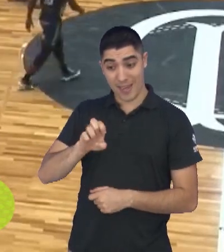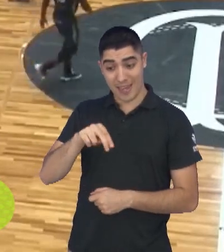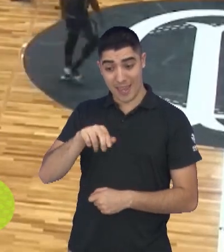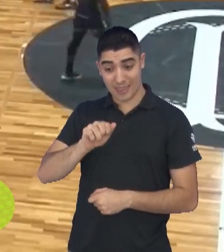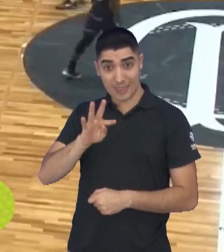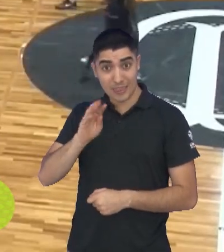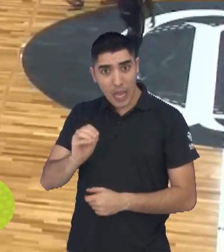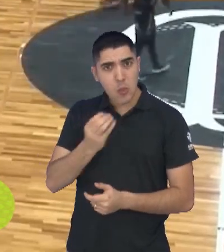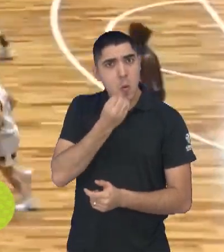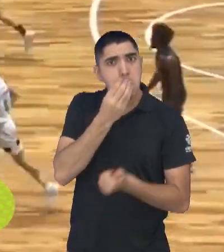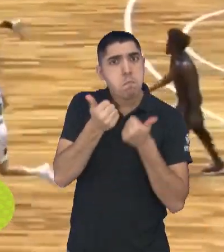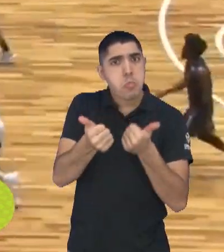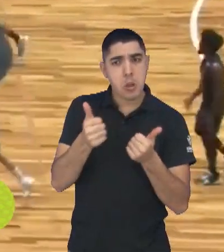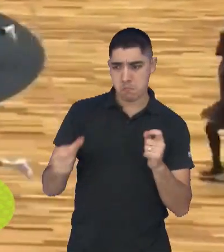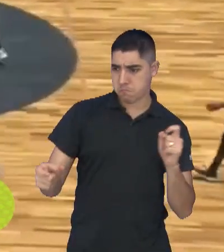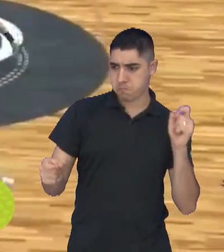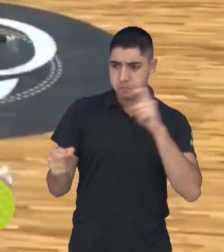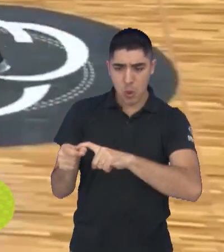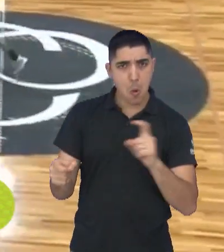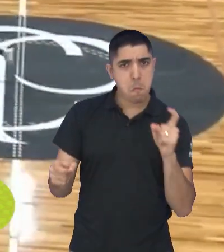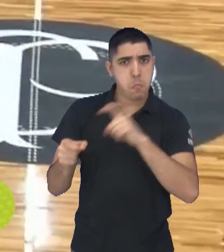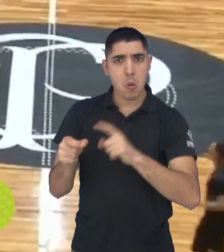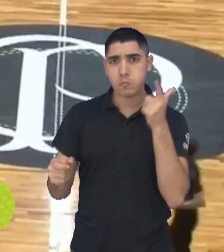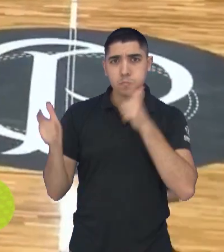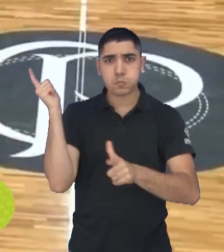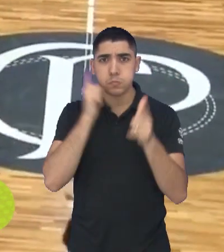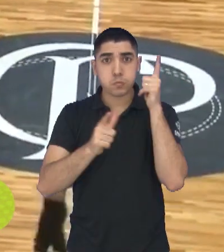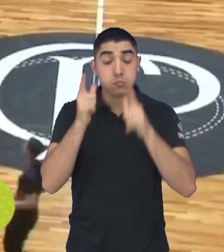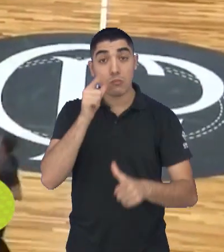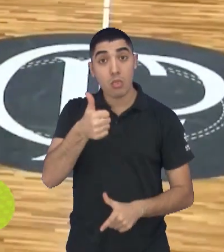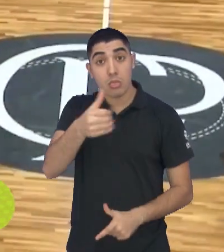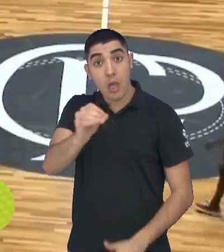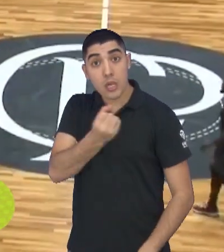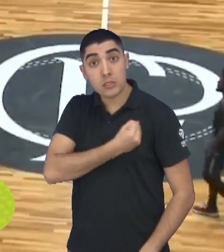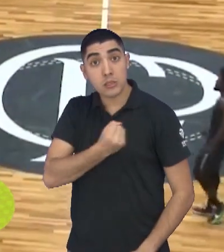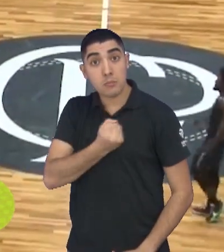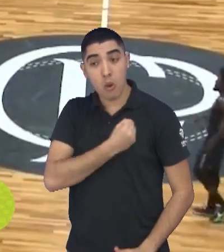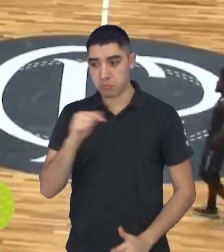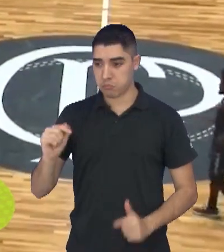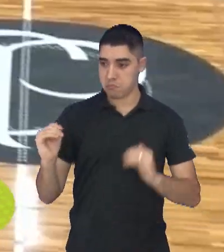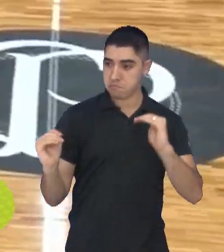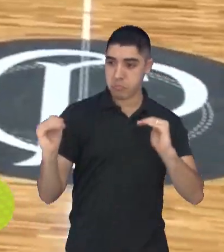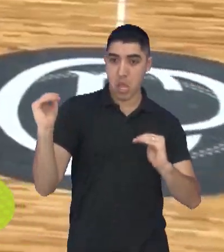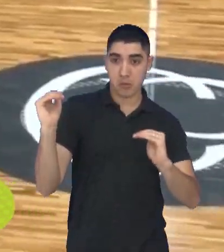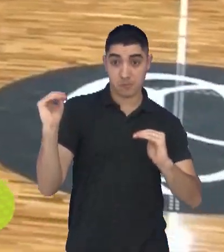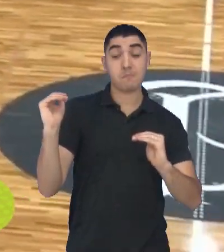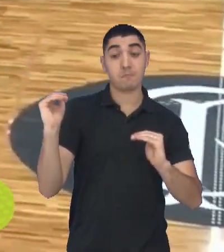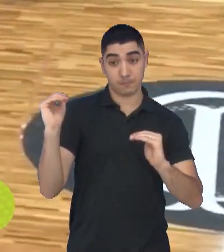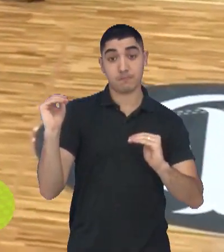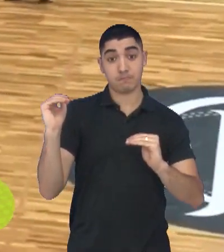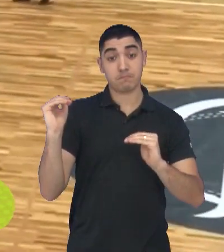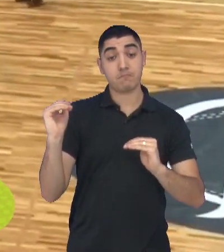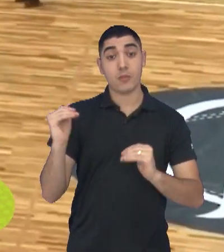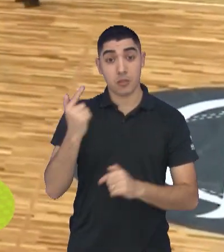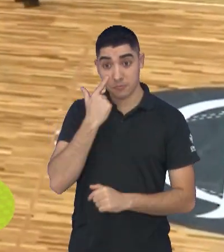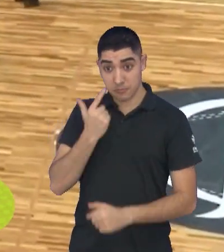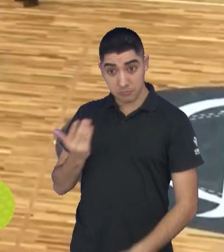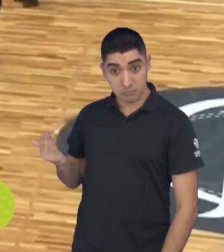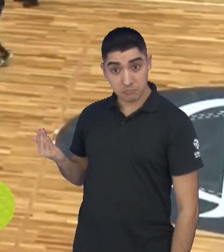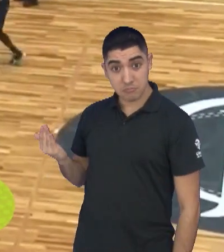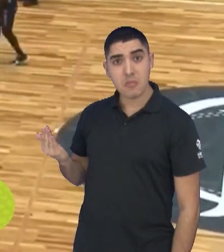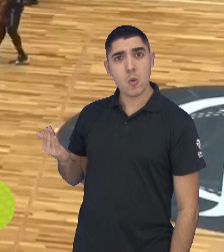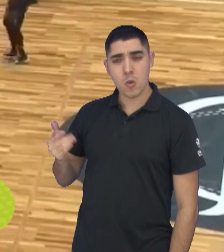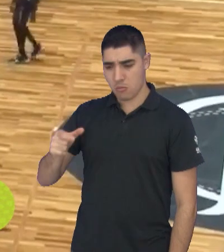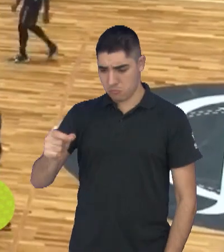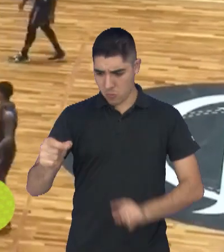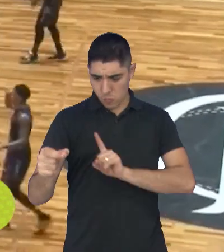bem a partida e em menos de 6 minutos anotou 10 pontos a favor do São José. Da zona morta, converteu mais 3,